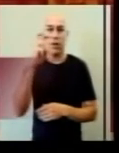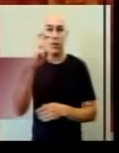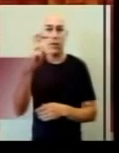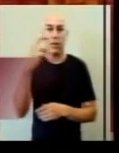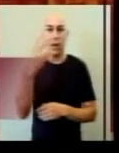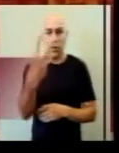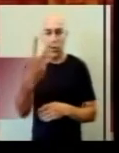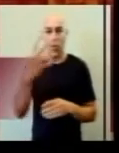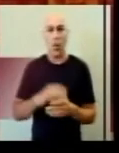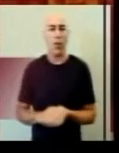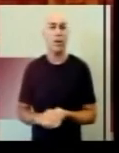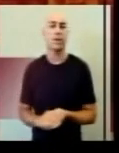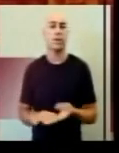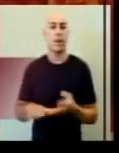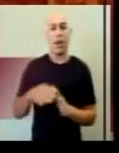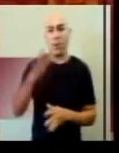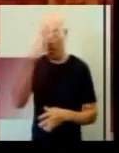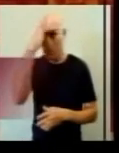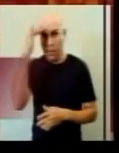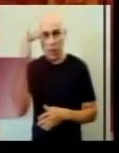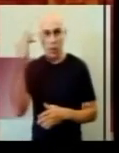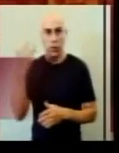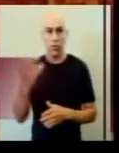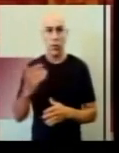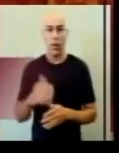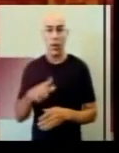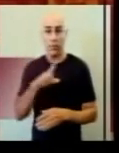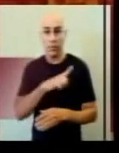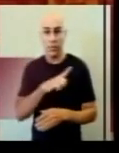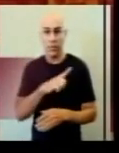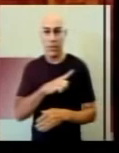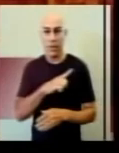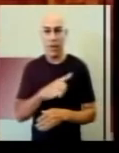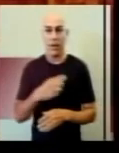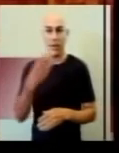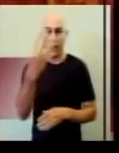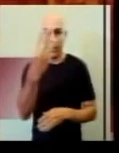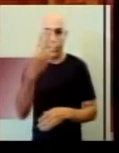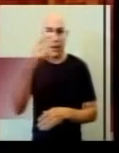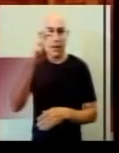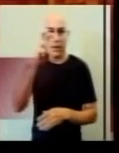55.518 pacientes foram testados. Negativos,